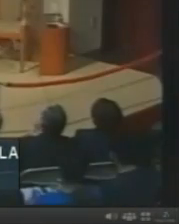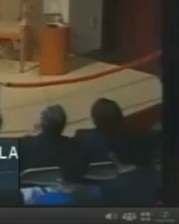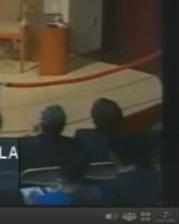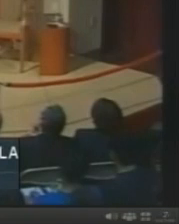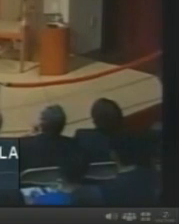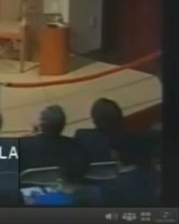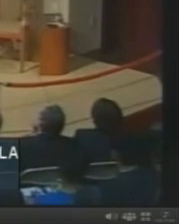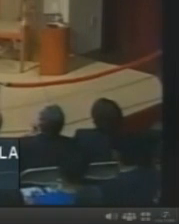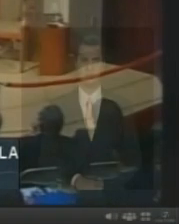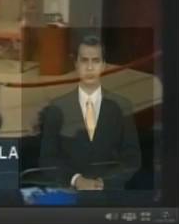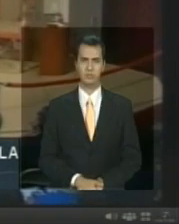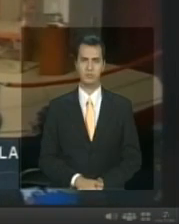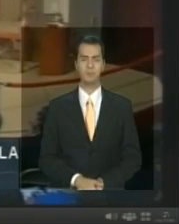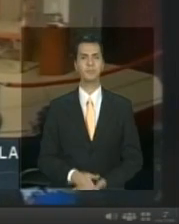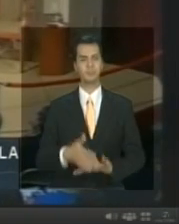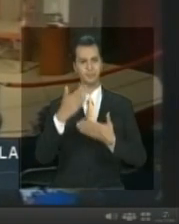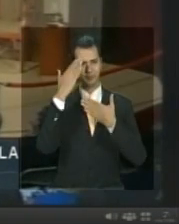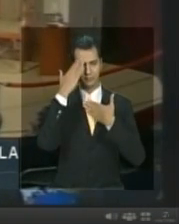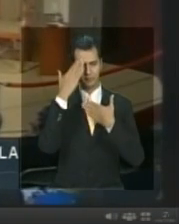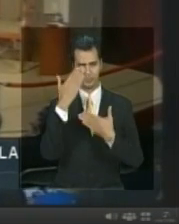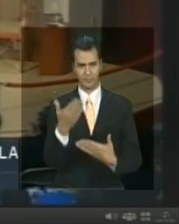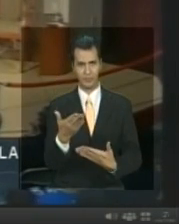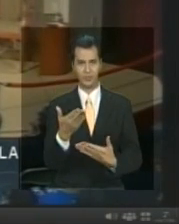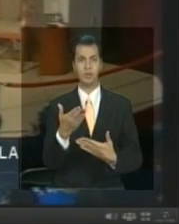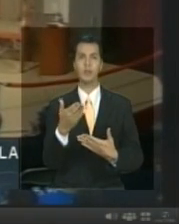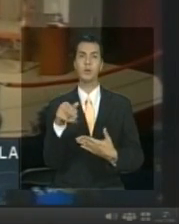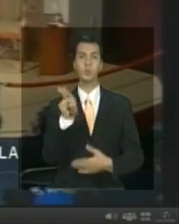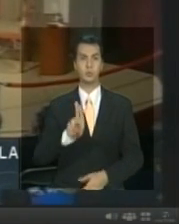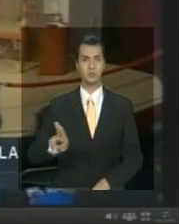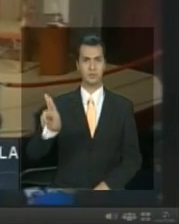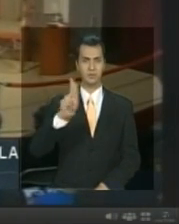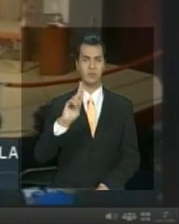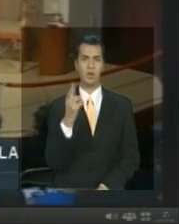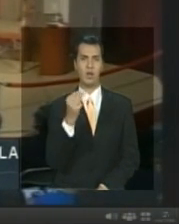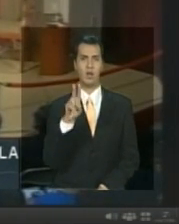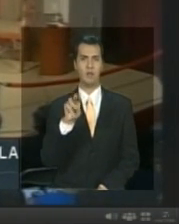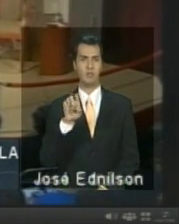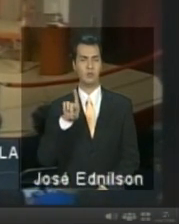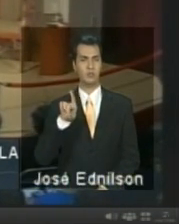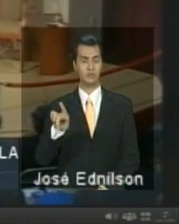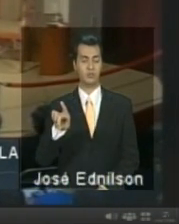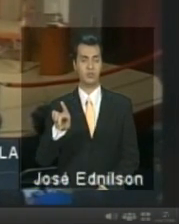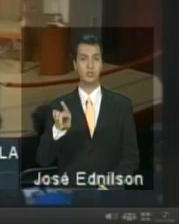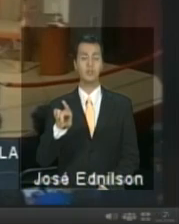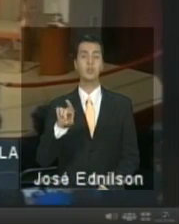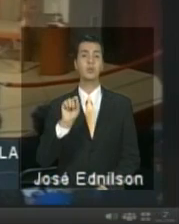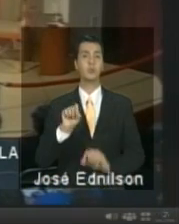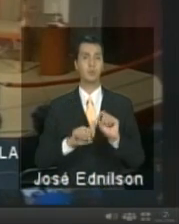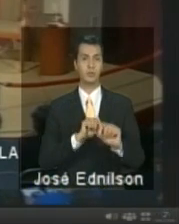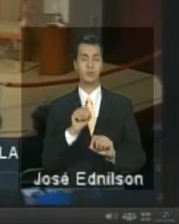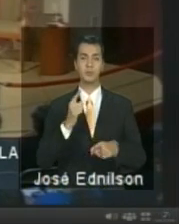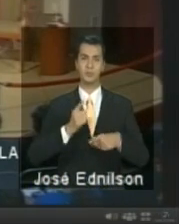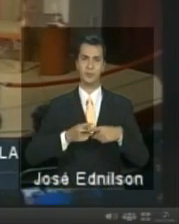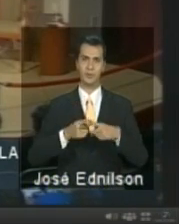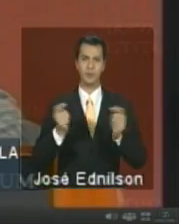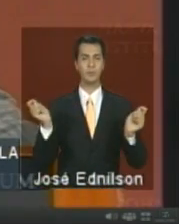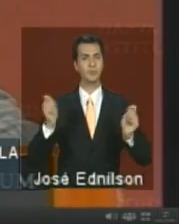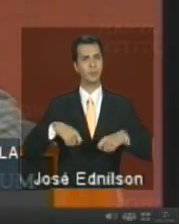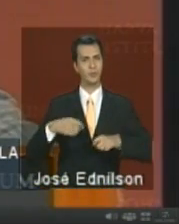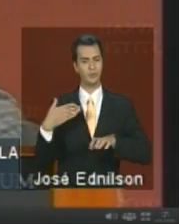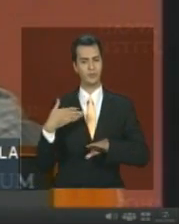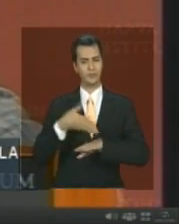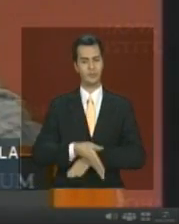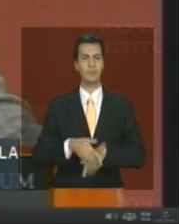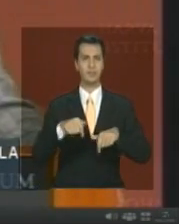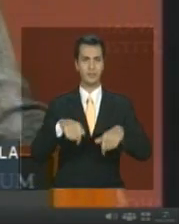Agradeço à instituição Harvard Kennedy School of Government por permitir que eu compartilhe com vocês